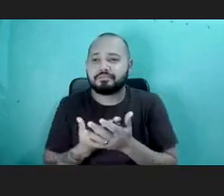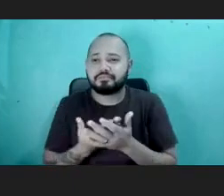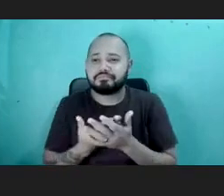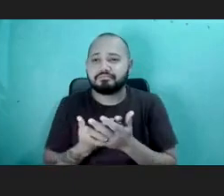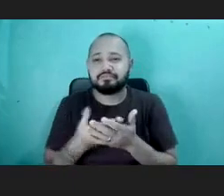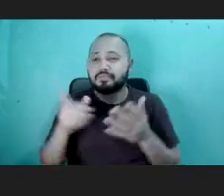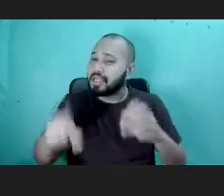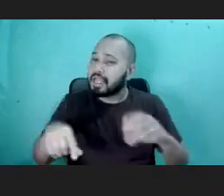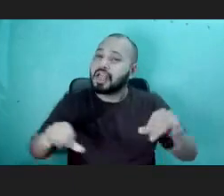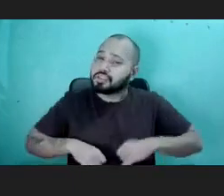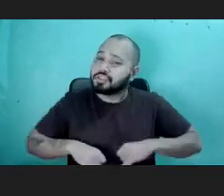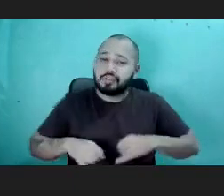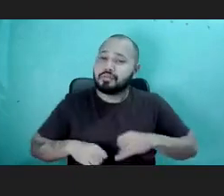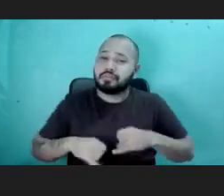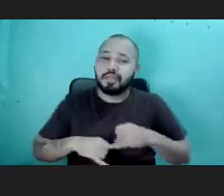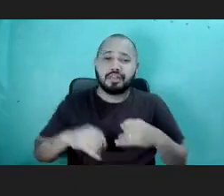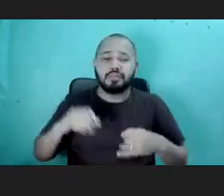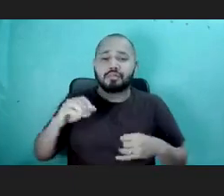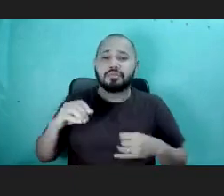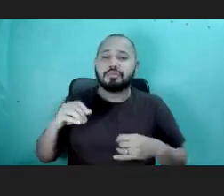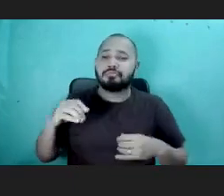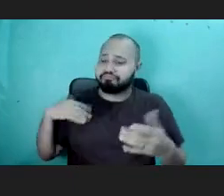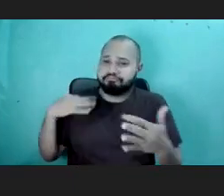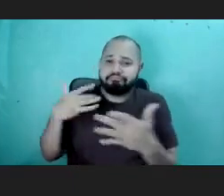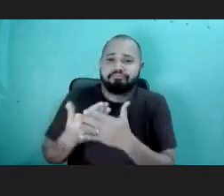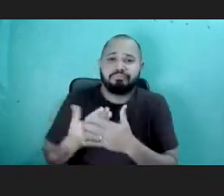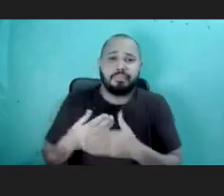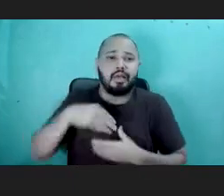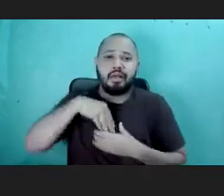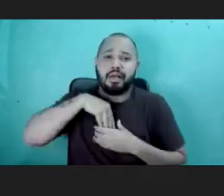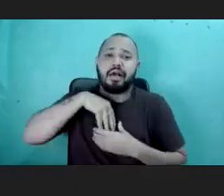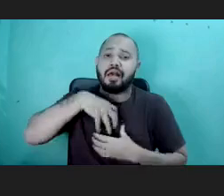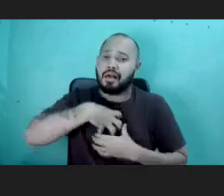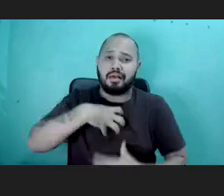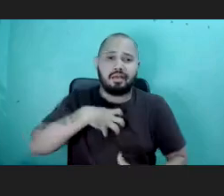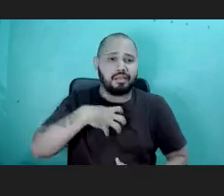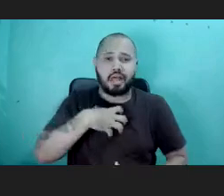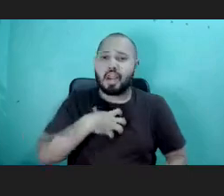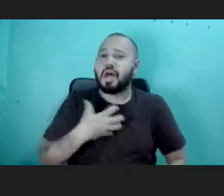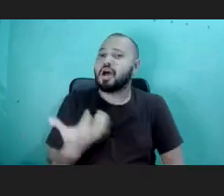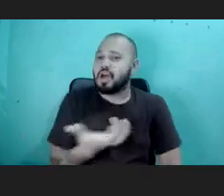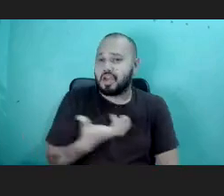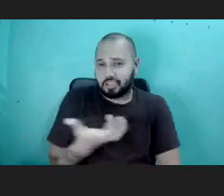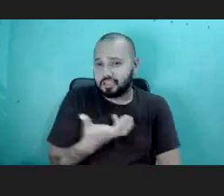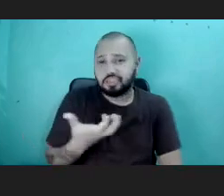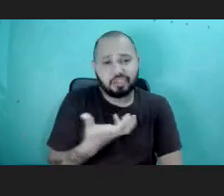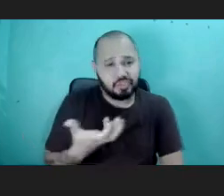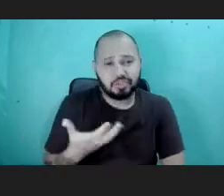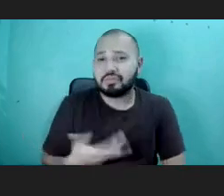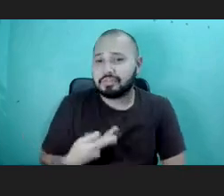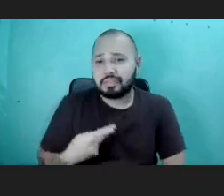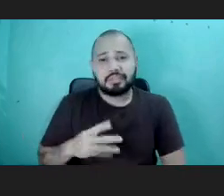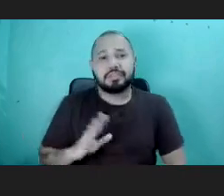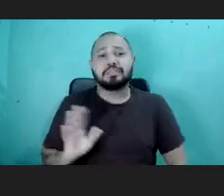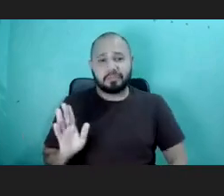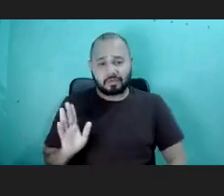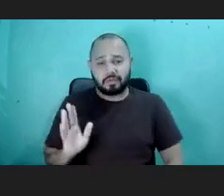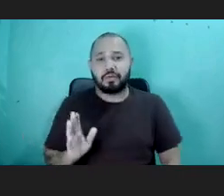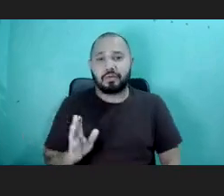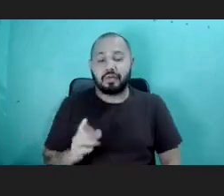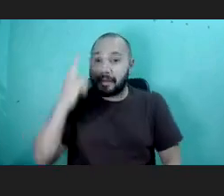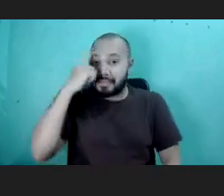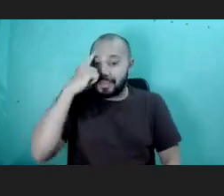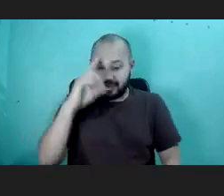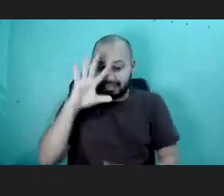sofrimento ontológico, né? Mas tem alguns sofrimentos que não decorrem só do fato de a gente estar vivo no mundo.